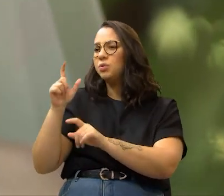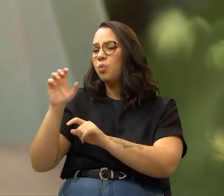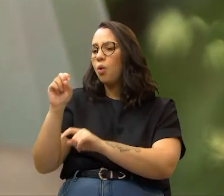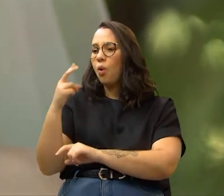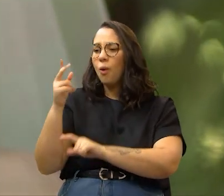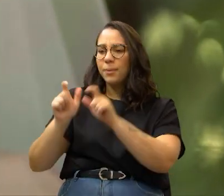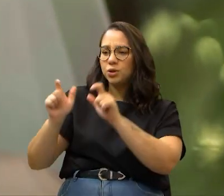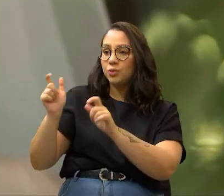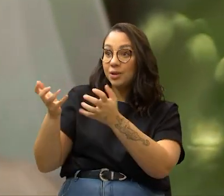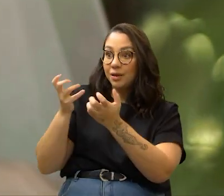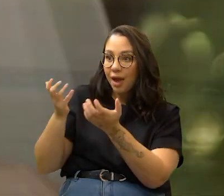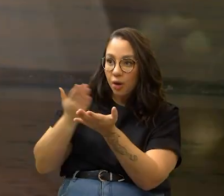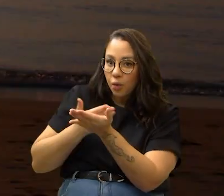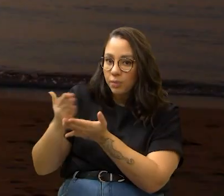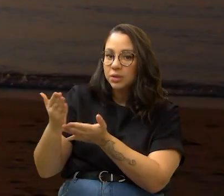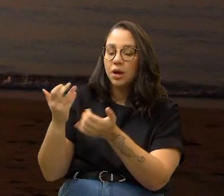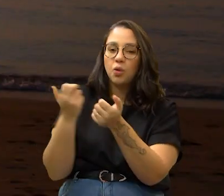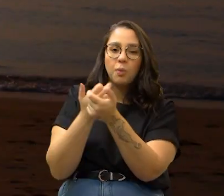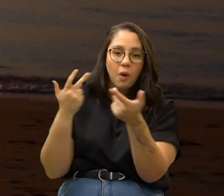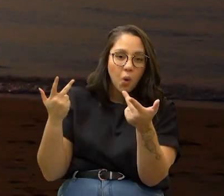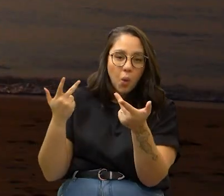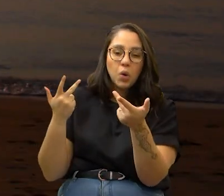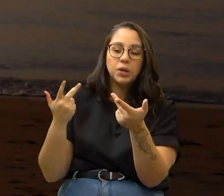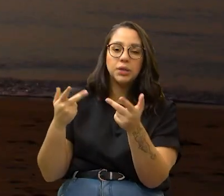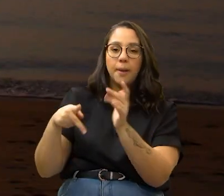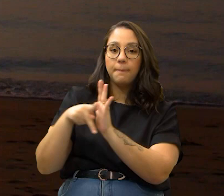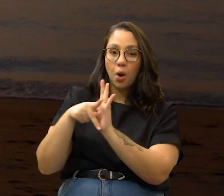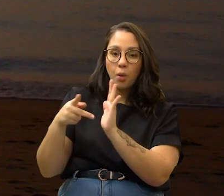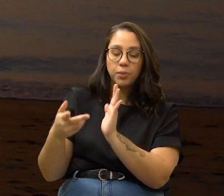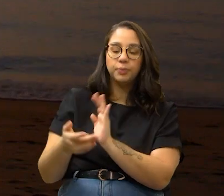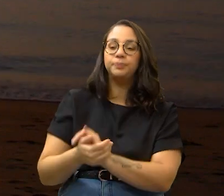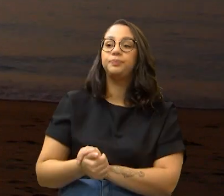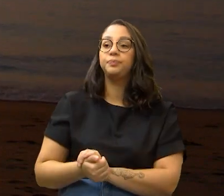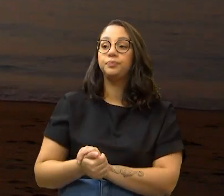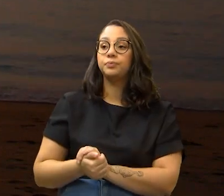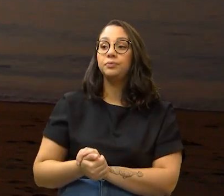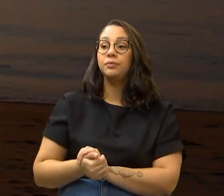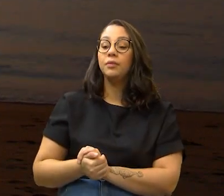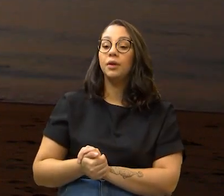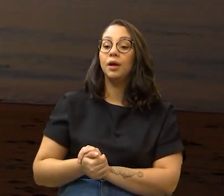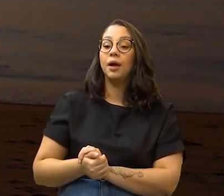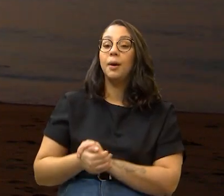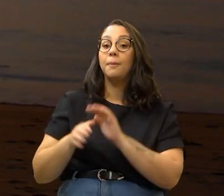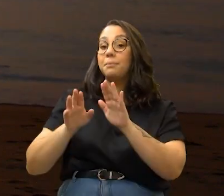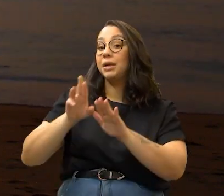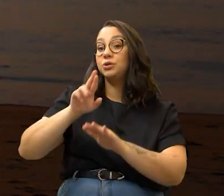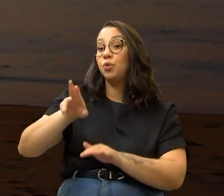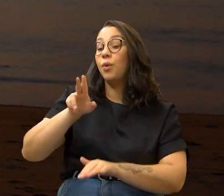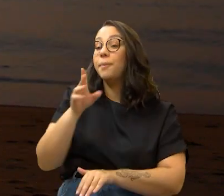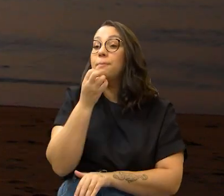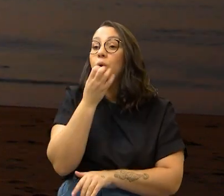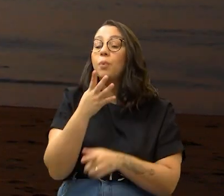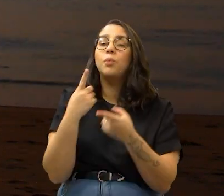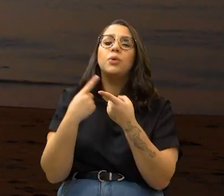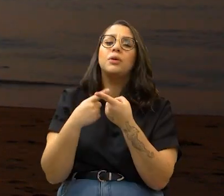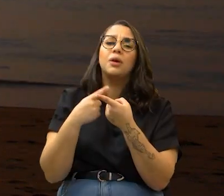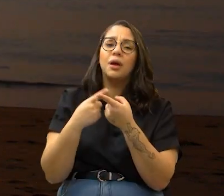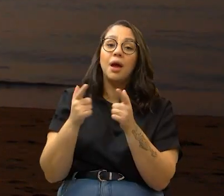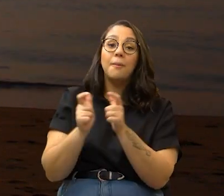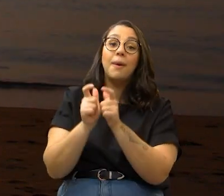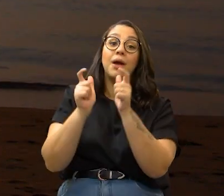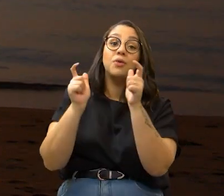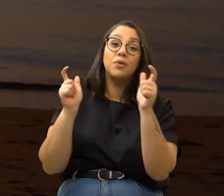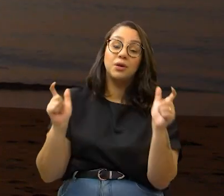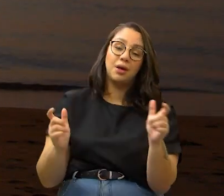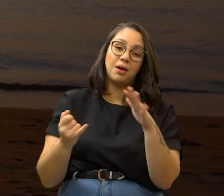empreendedorismo, sobre pessoas que querem começar aí algum negócio próprio. Ele não é dito como algo bom porque